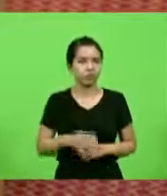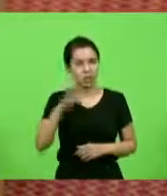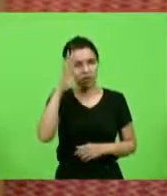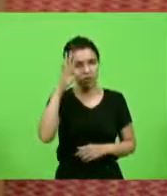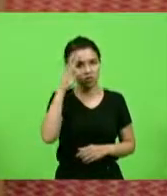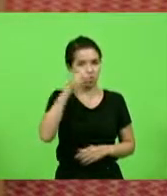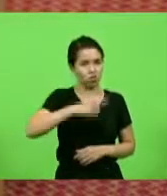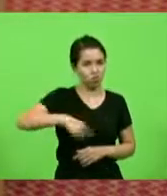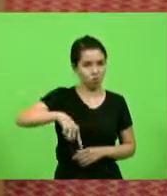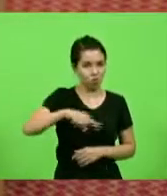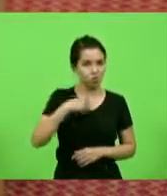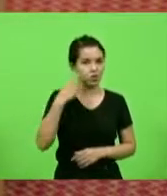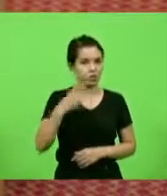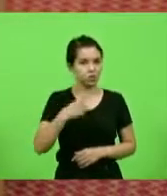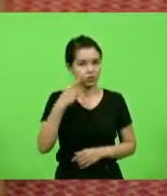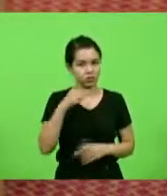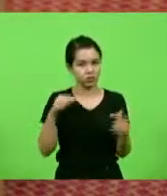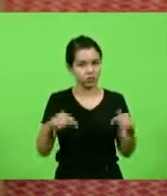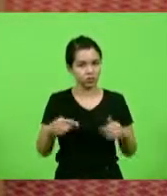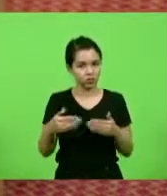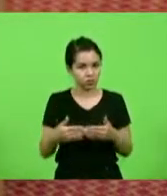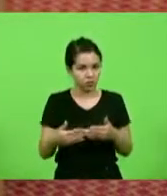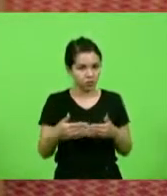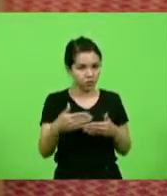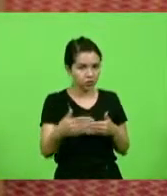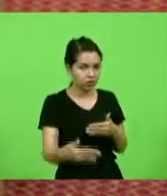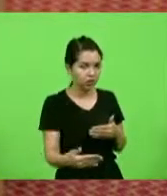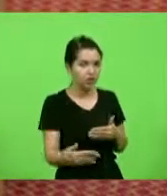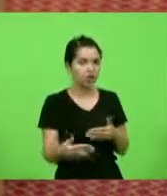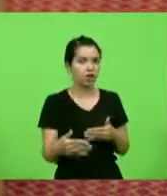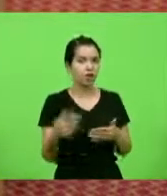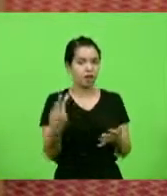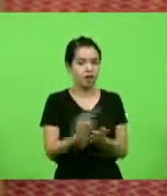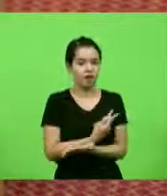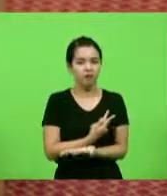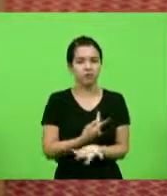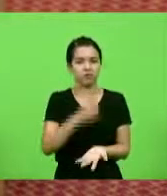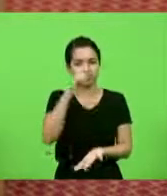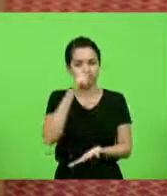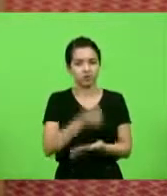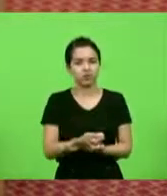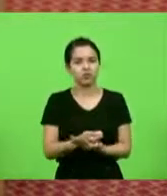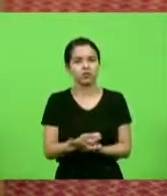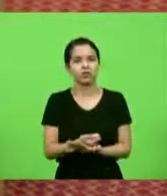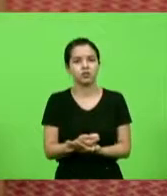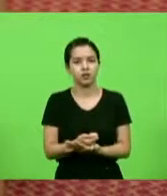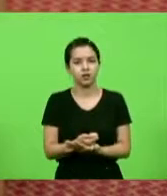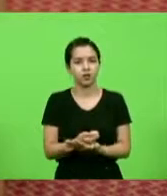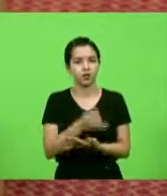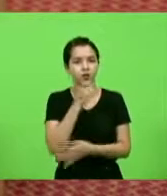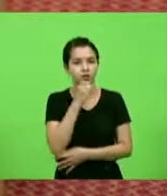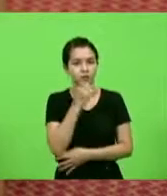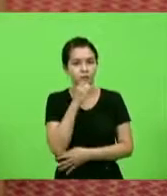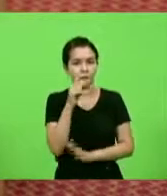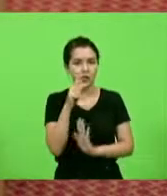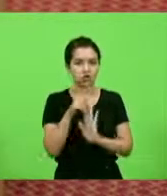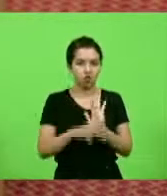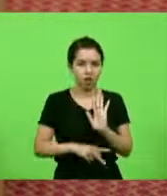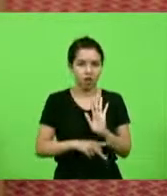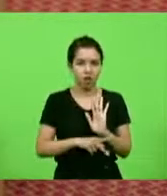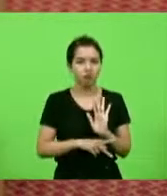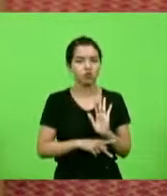deputados aqui começar a ter essa ingerência, né? É, como veio um projeto essa semana,